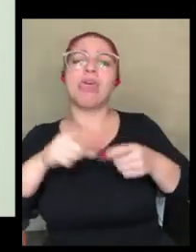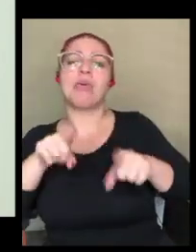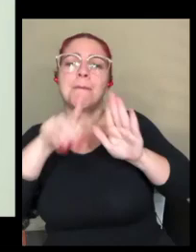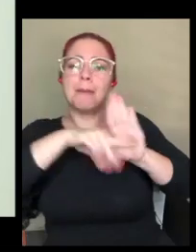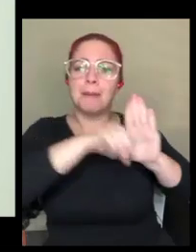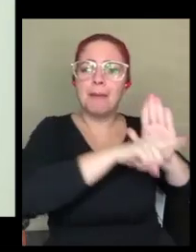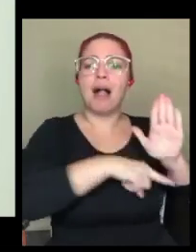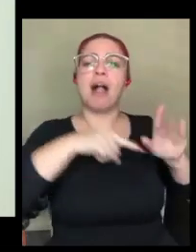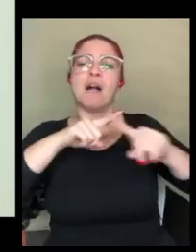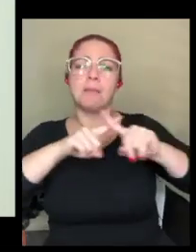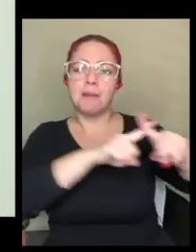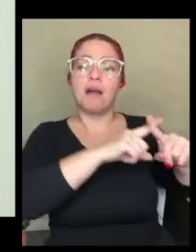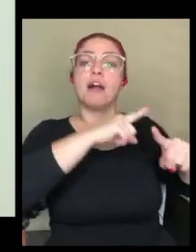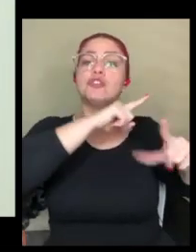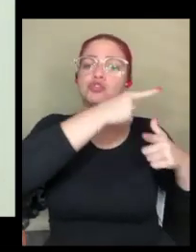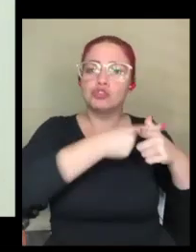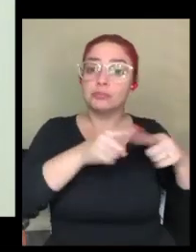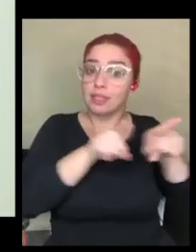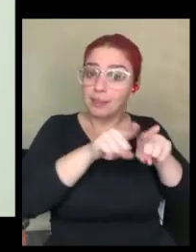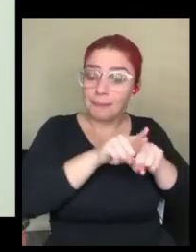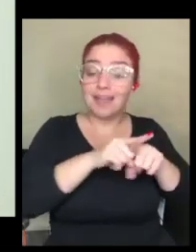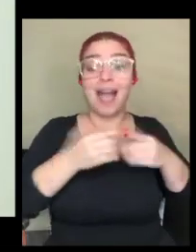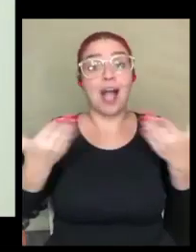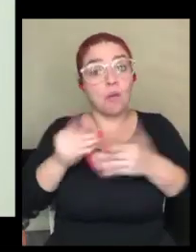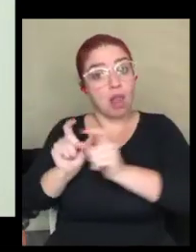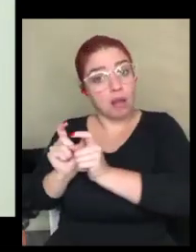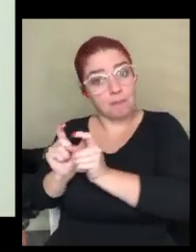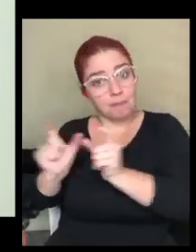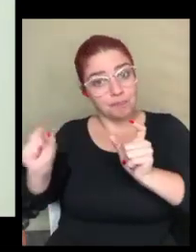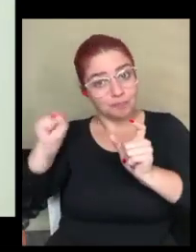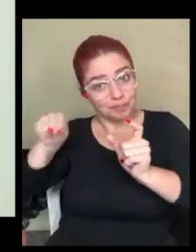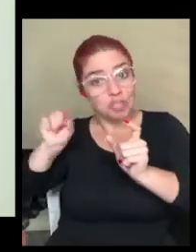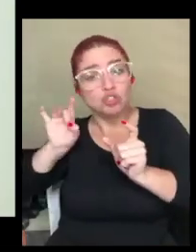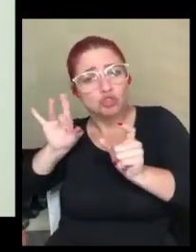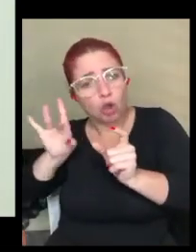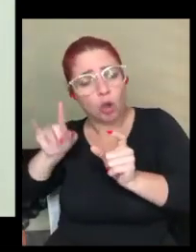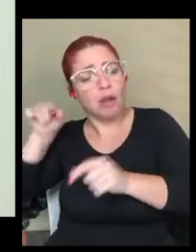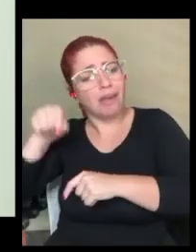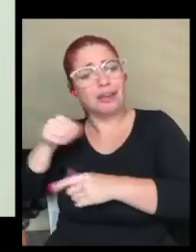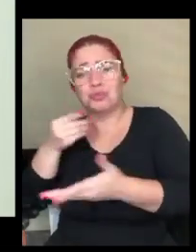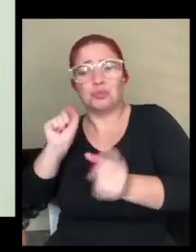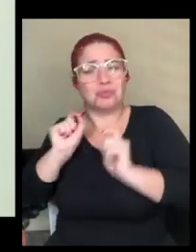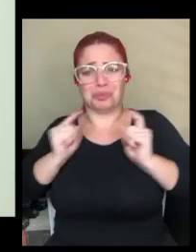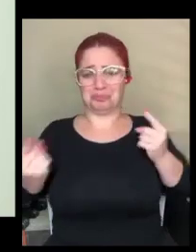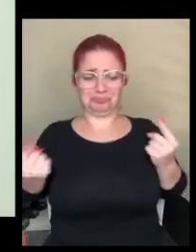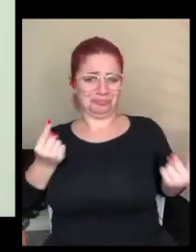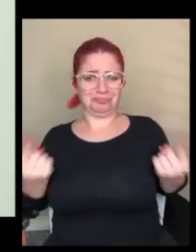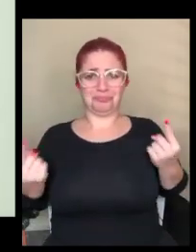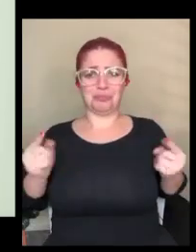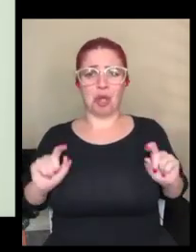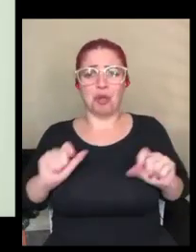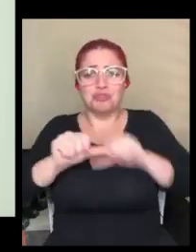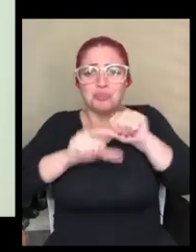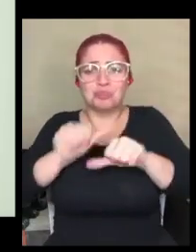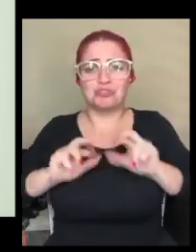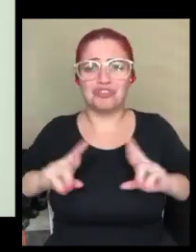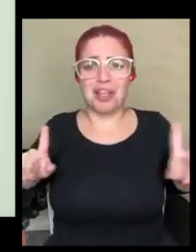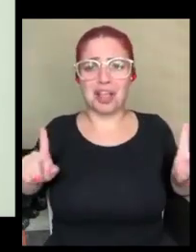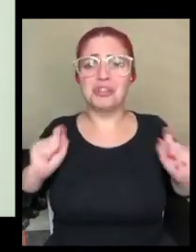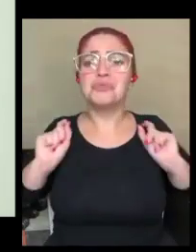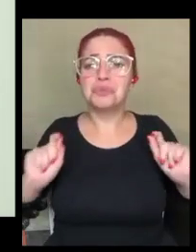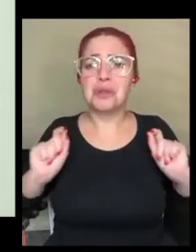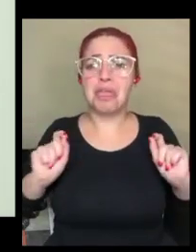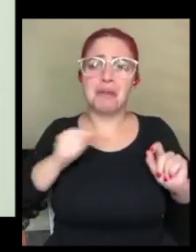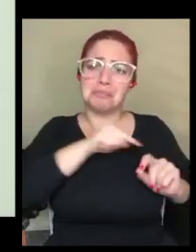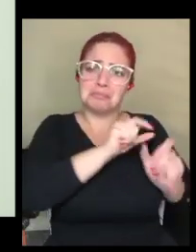É isso aí! Agora nós vamos estudar as expressões algébricas. O que muda então, Giz, da expressão numérica